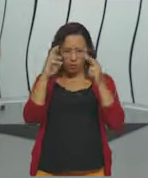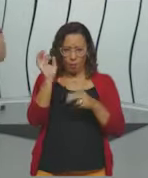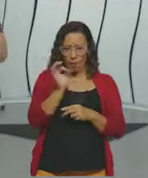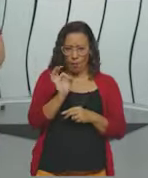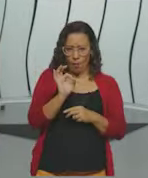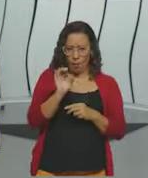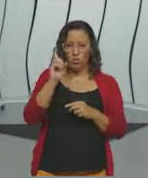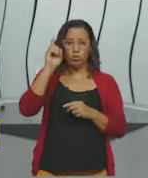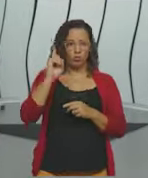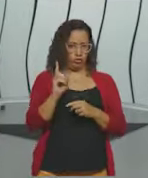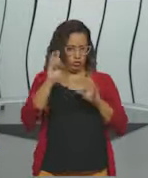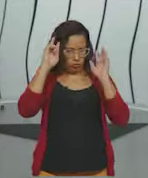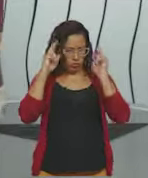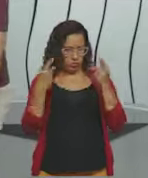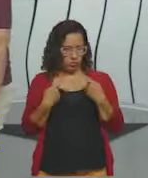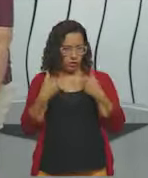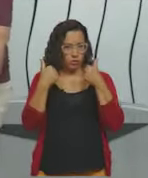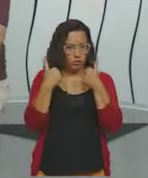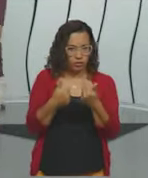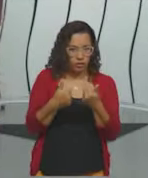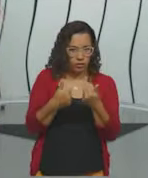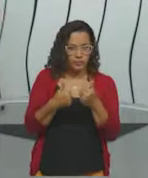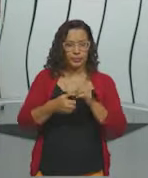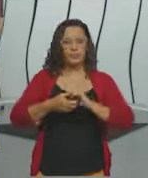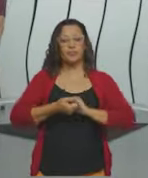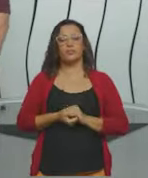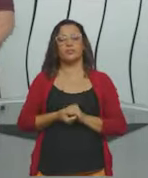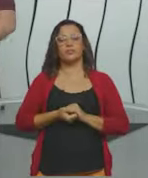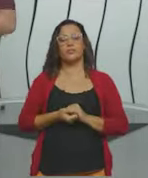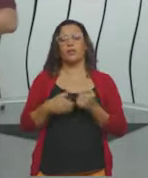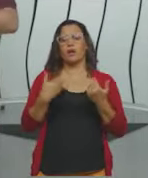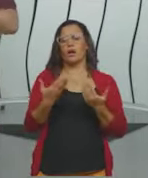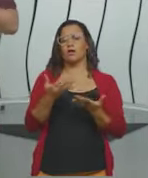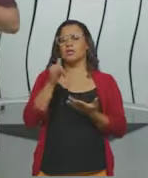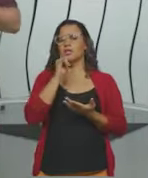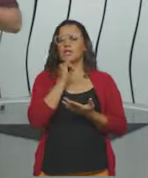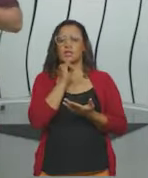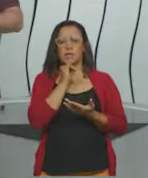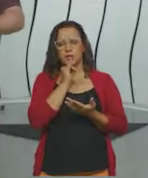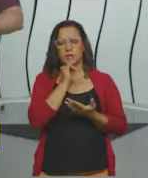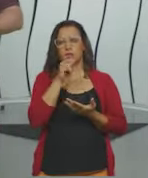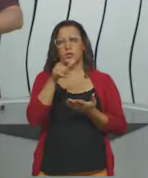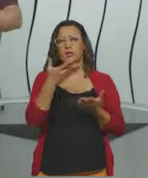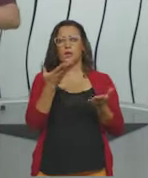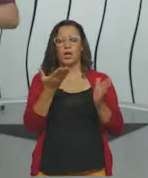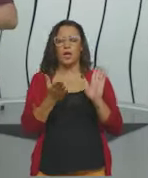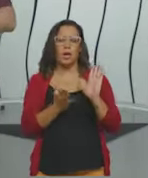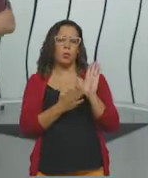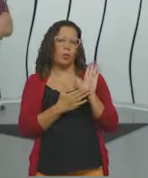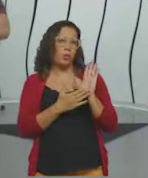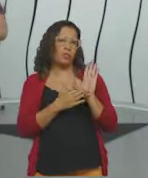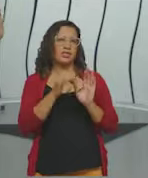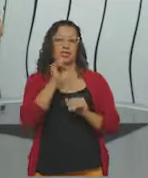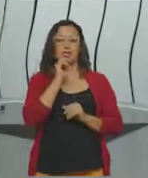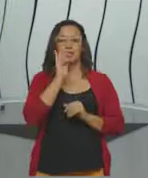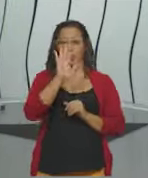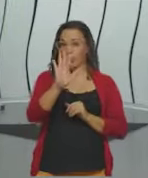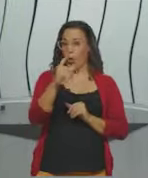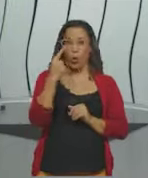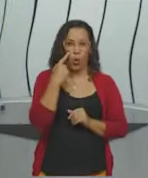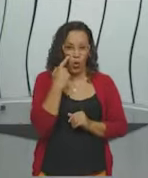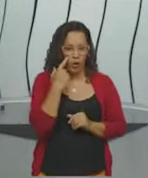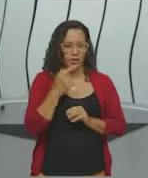direitos humanos, tá? Se você, por exemplo, coloca uma proposta, eu já vi uma proposta assim,